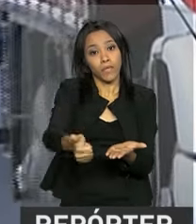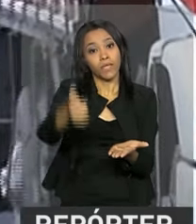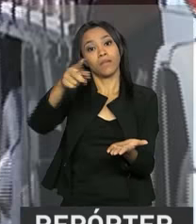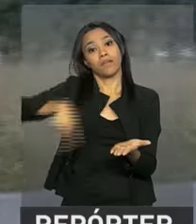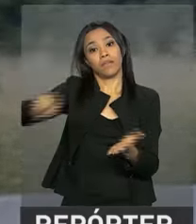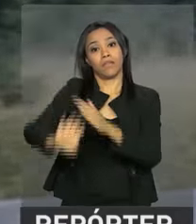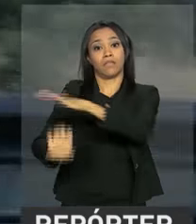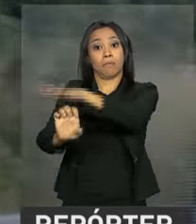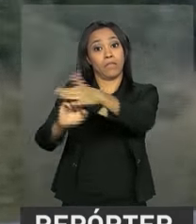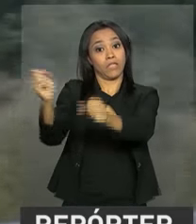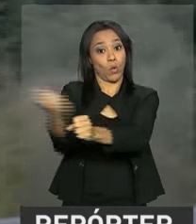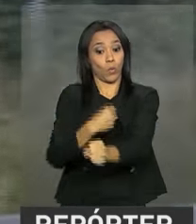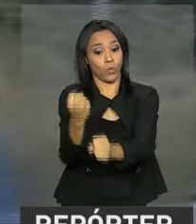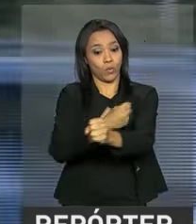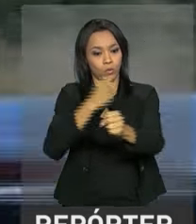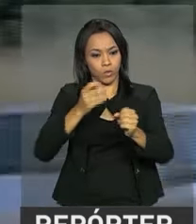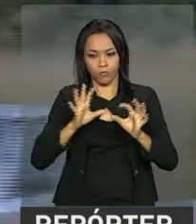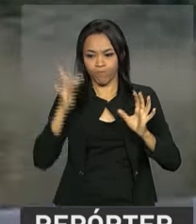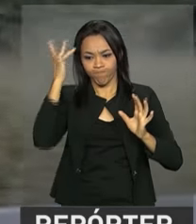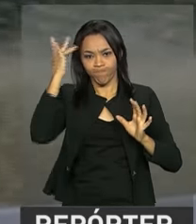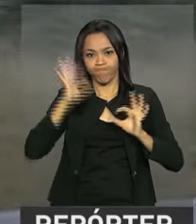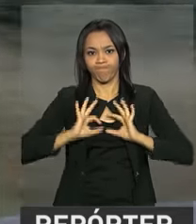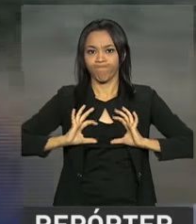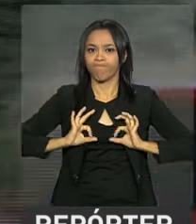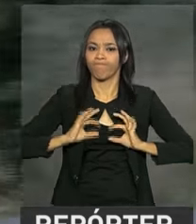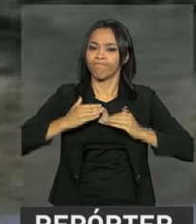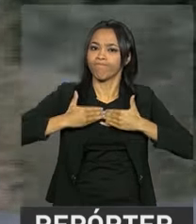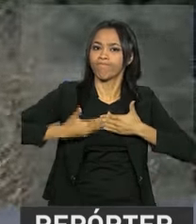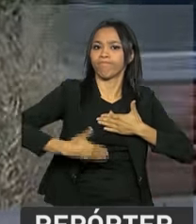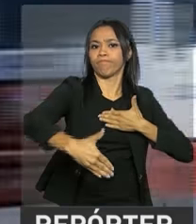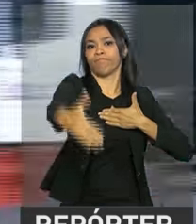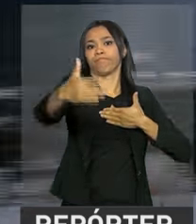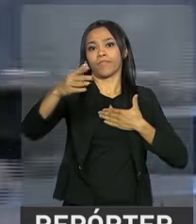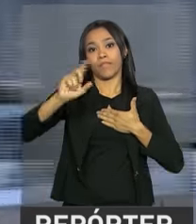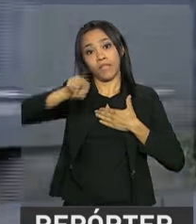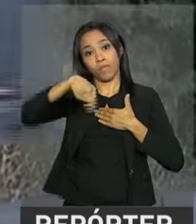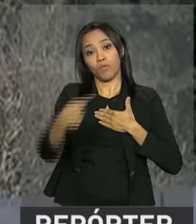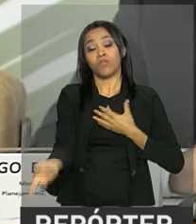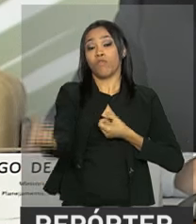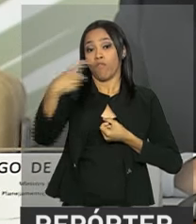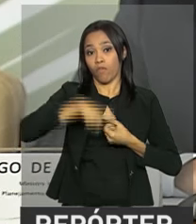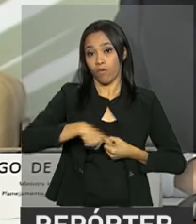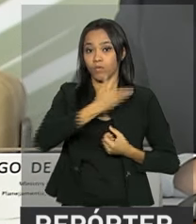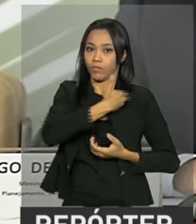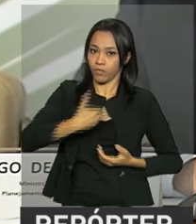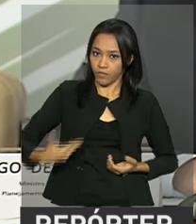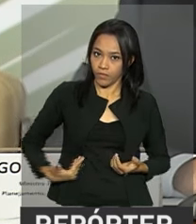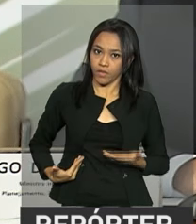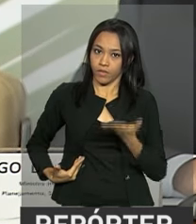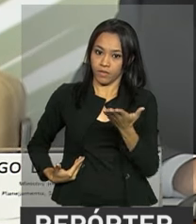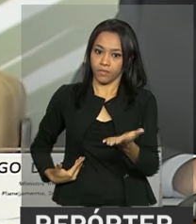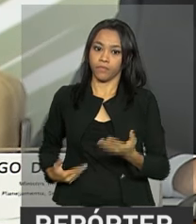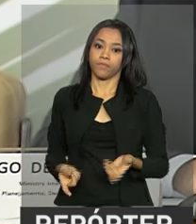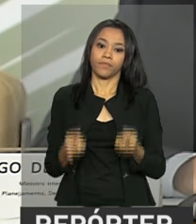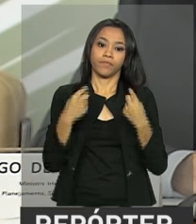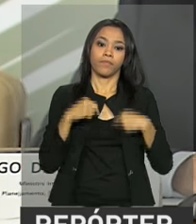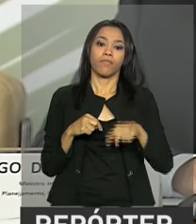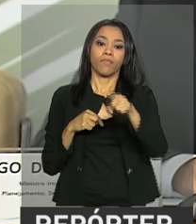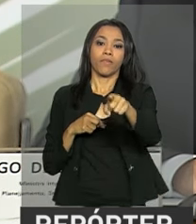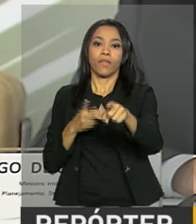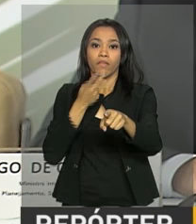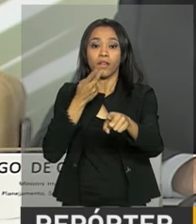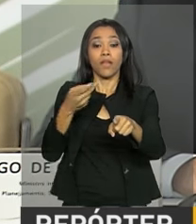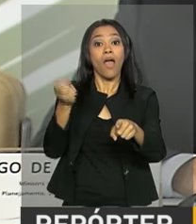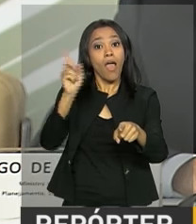concessão. Concluído o processo, a área poderá novamente ser concedida. Esse mecanismo da arbitragem, a nosso ver, é a